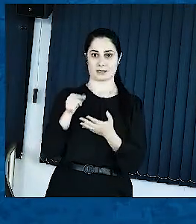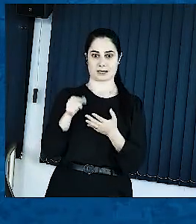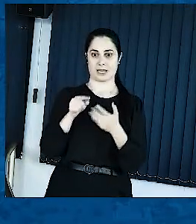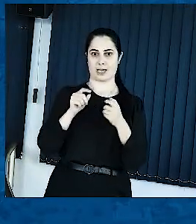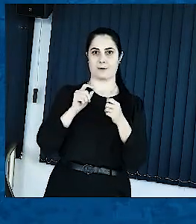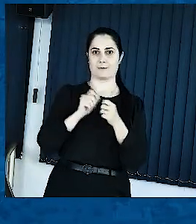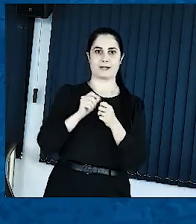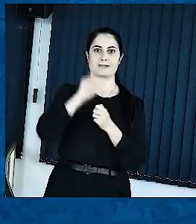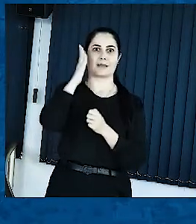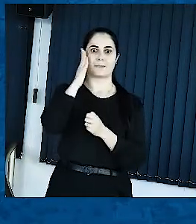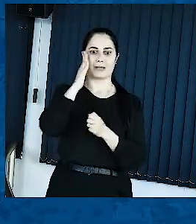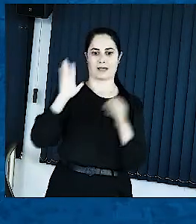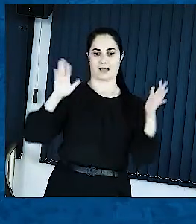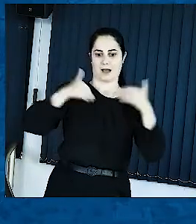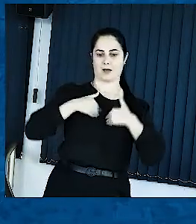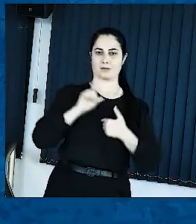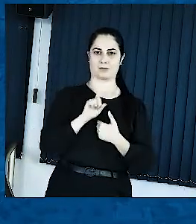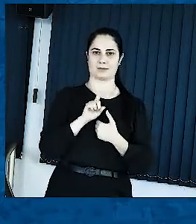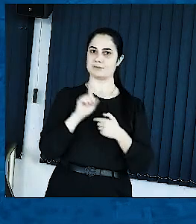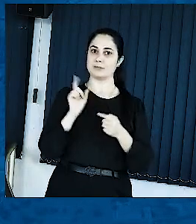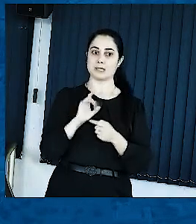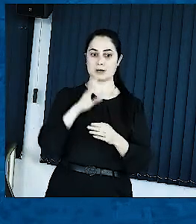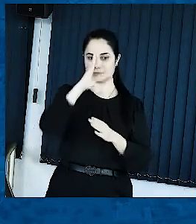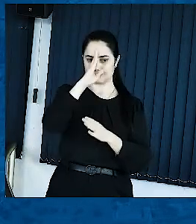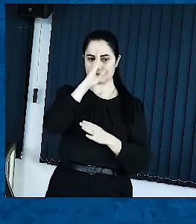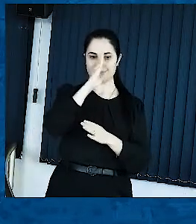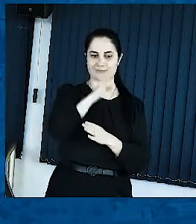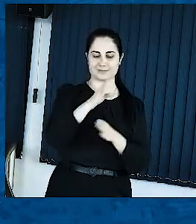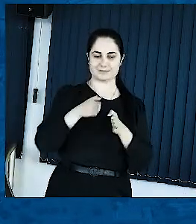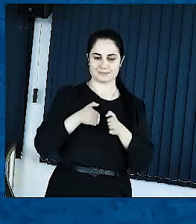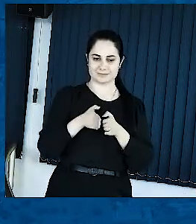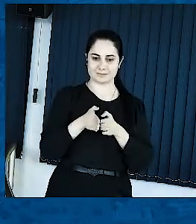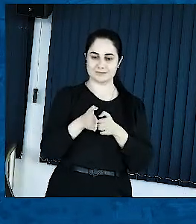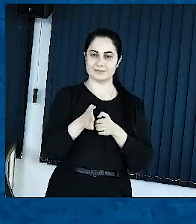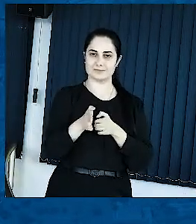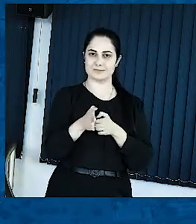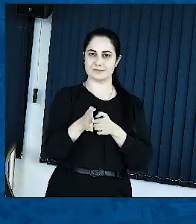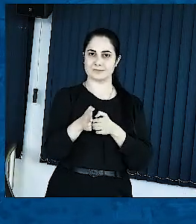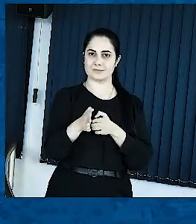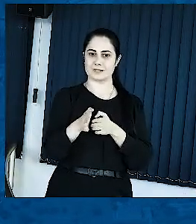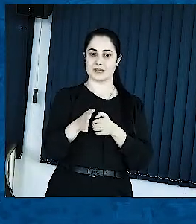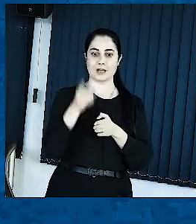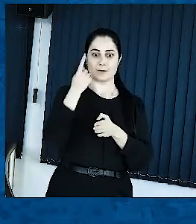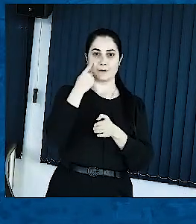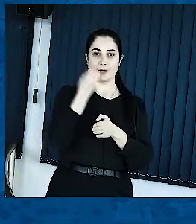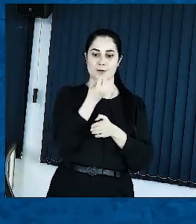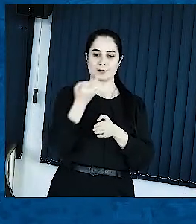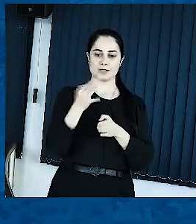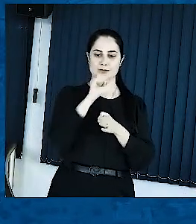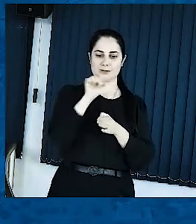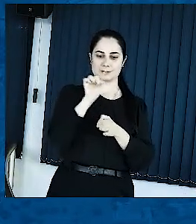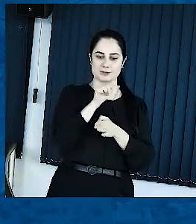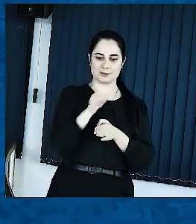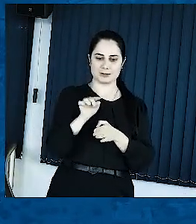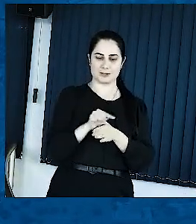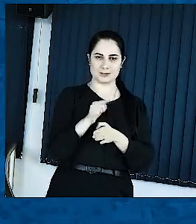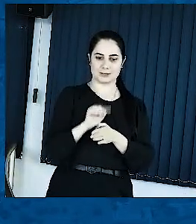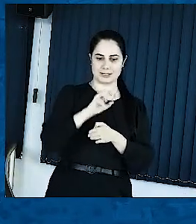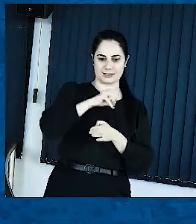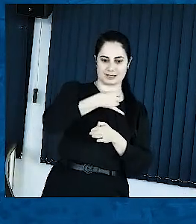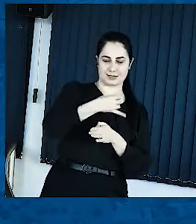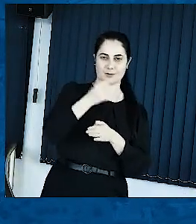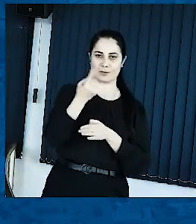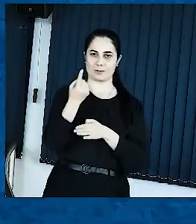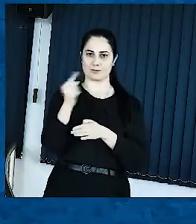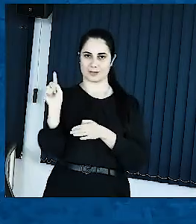faz diagnóstico, mas ela tria. Dependendo do número de xizinho positivo ou negativo que